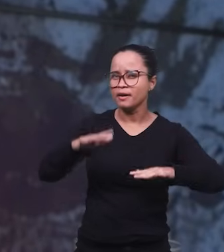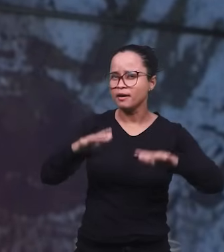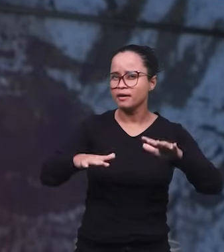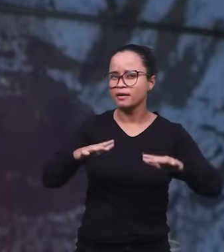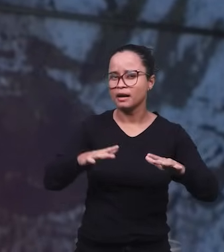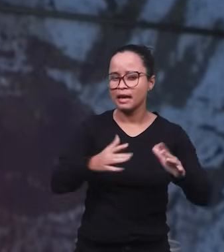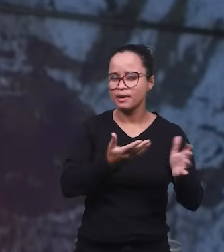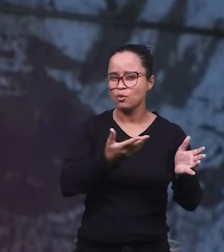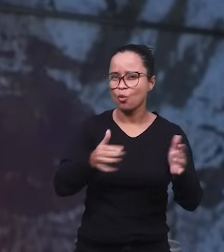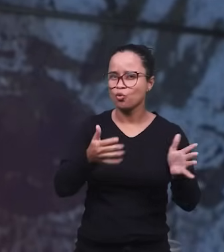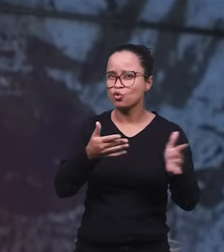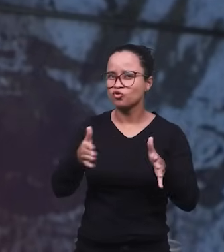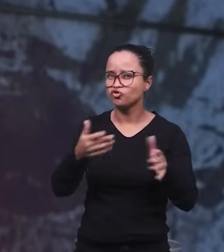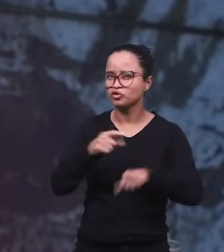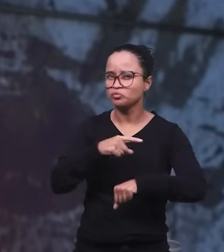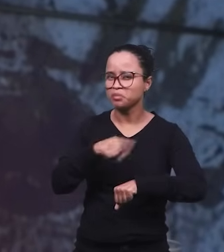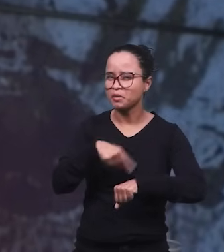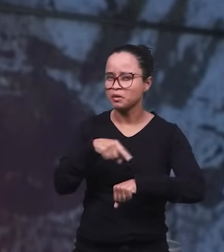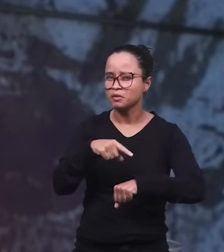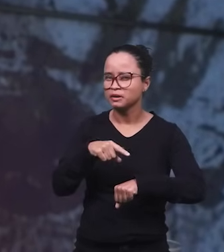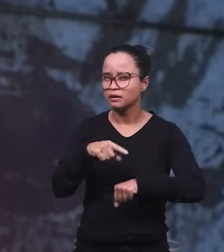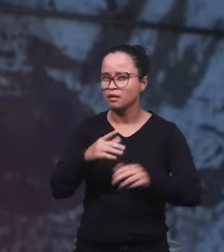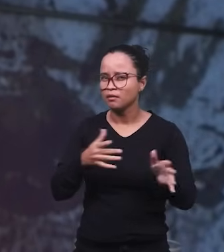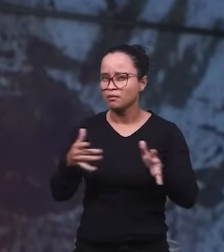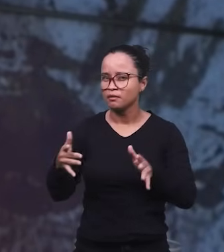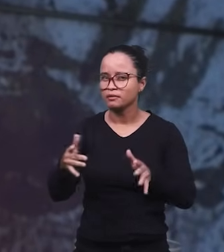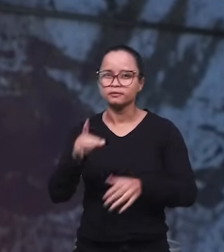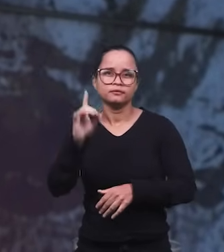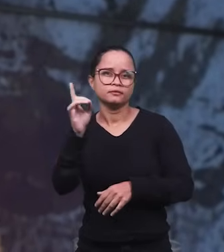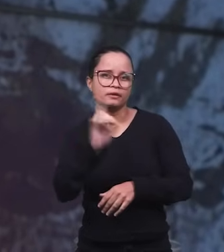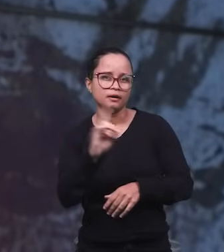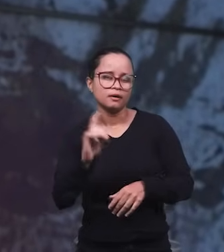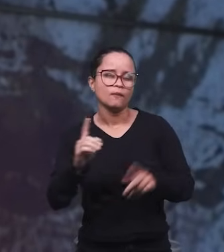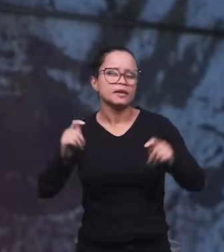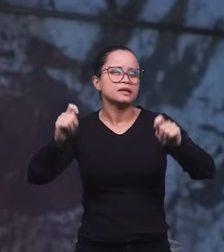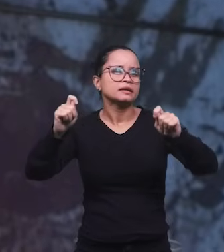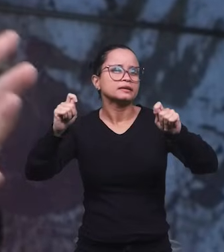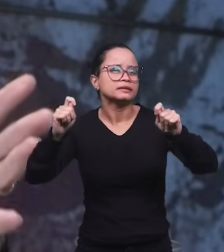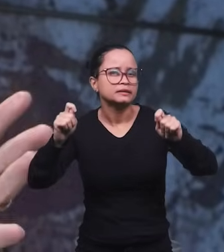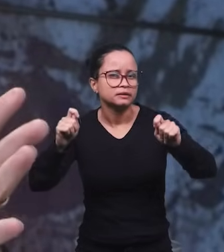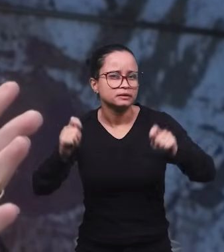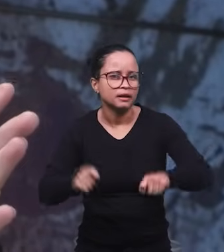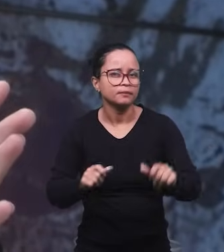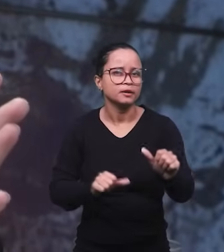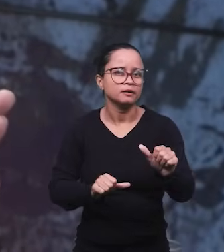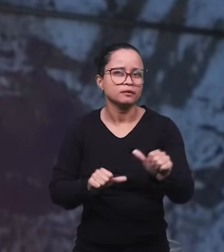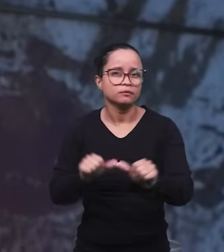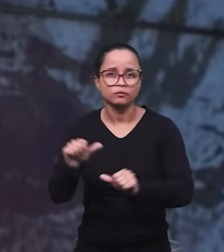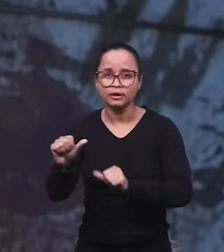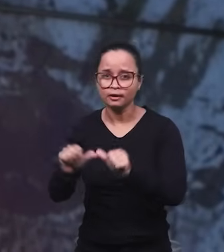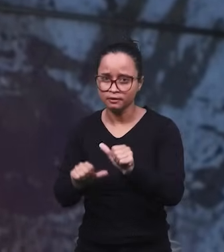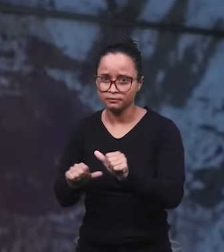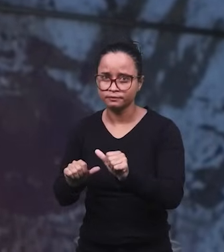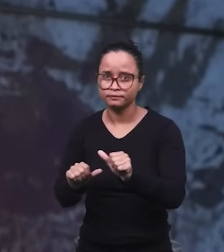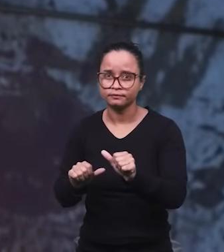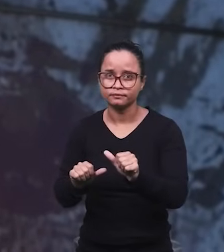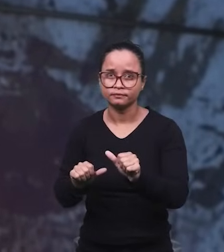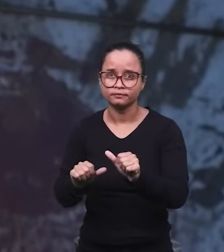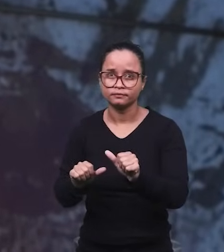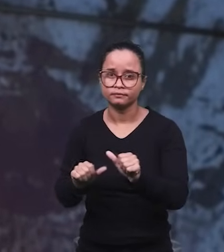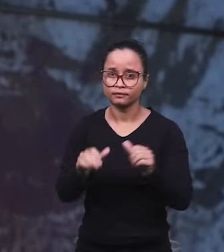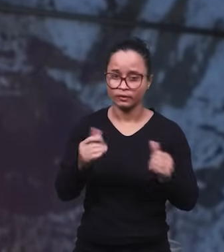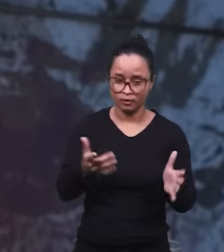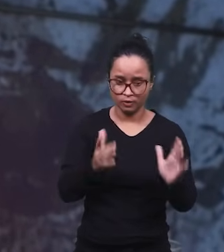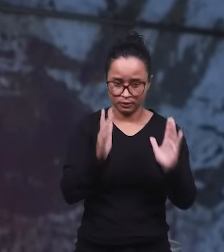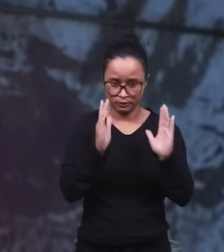era um fluxo contínuo. Então, o tempo ele poderia ser mutável. Então, ele era uma coisa